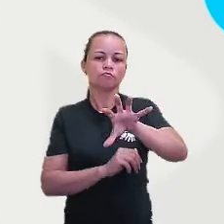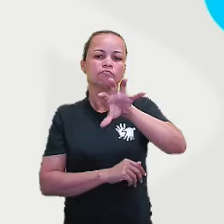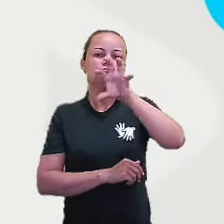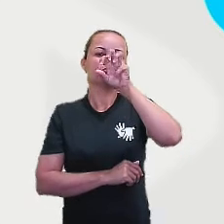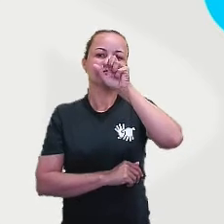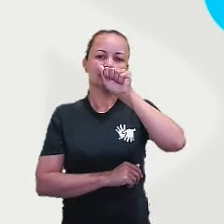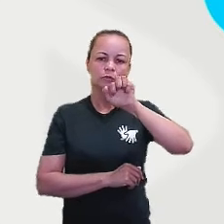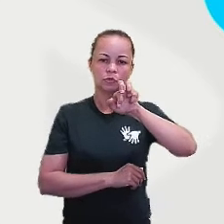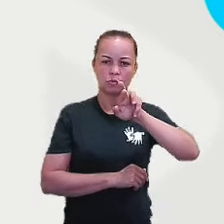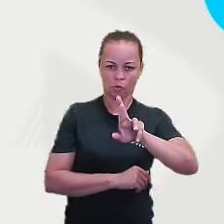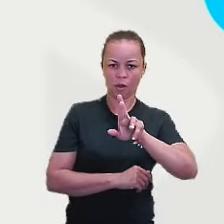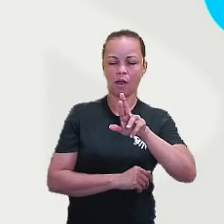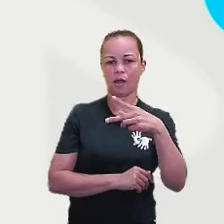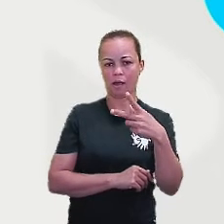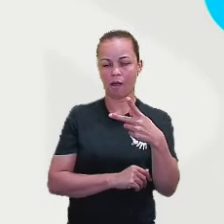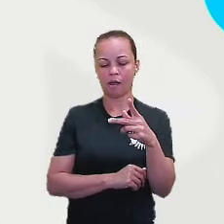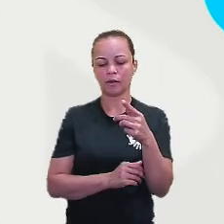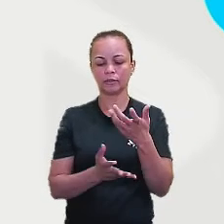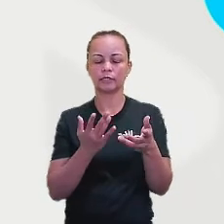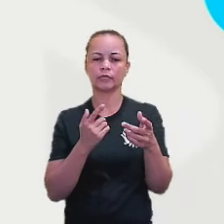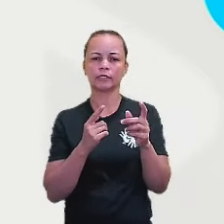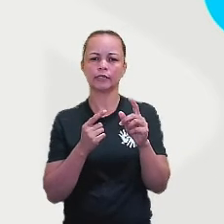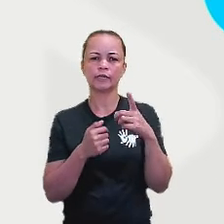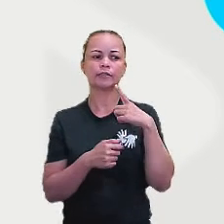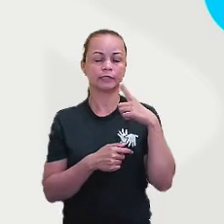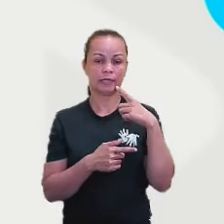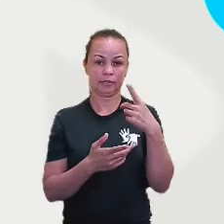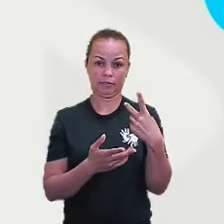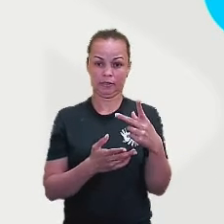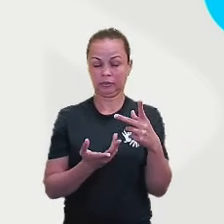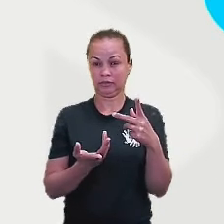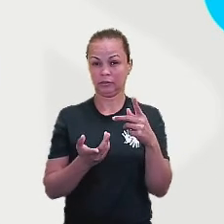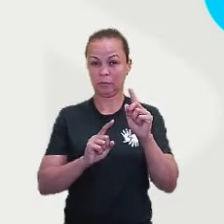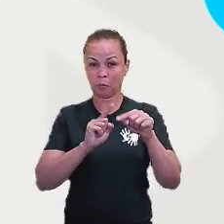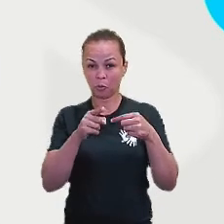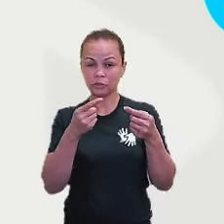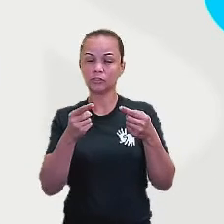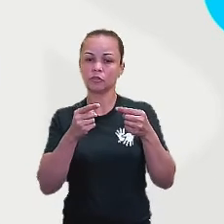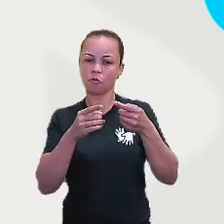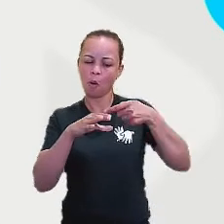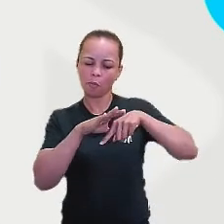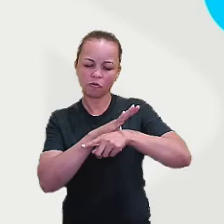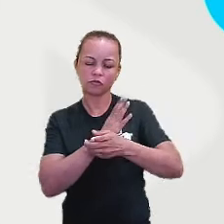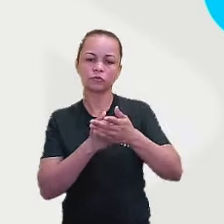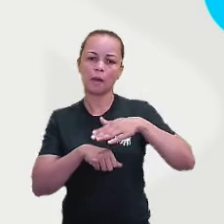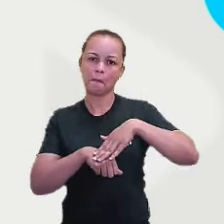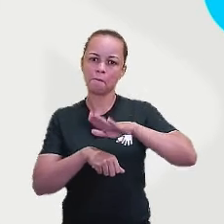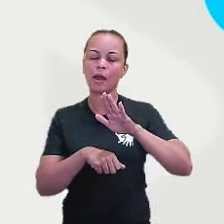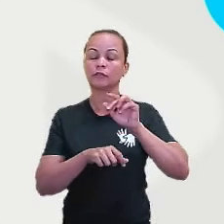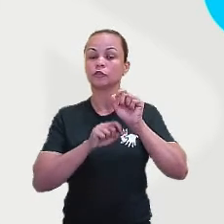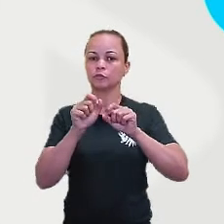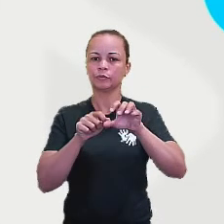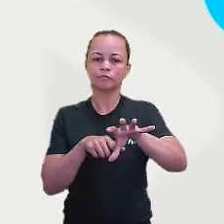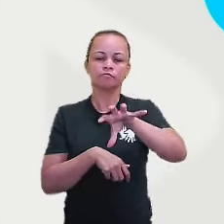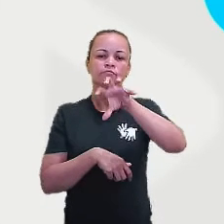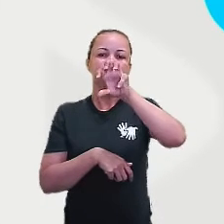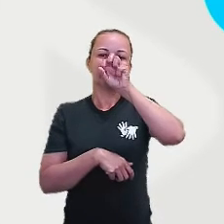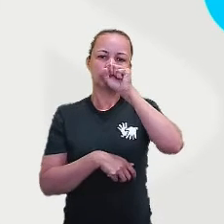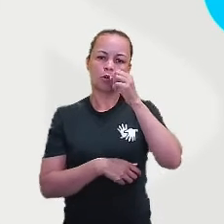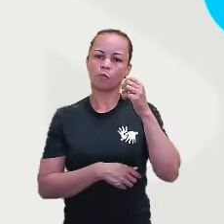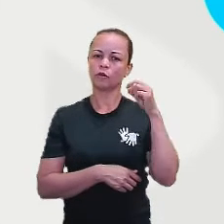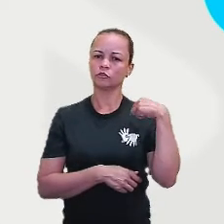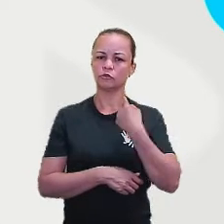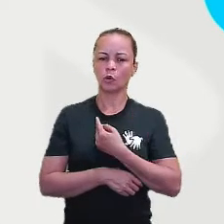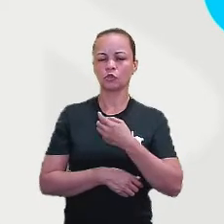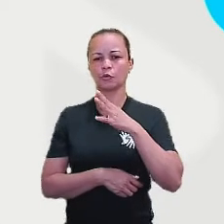respiração, que tem lá, e aqui eu vou daqui a pouco aprofundar isso com muito mais propriedade, que a gente vai falar da respiração como a gente conhece, ou como a